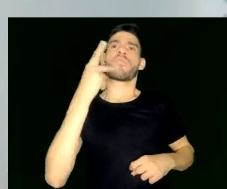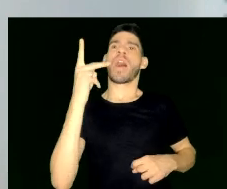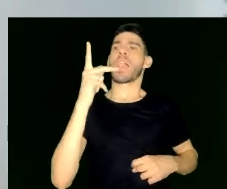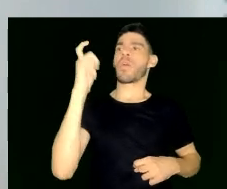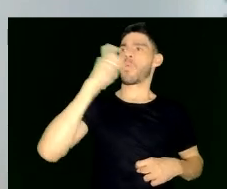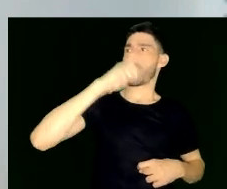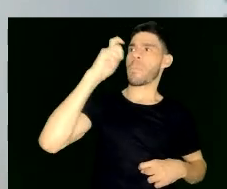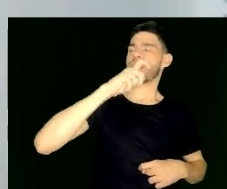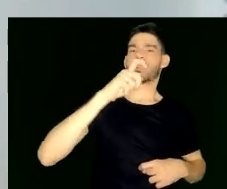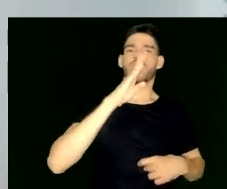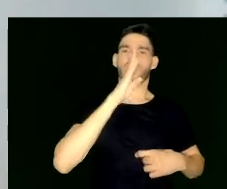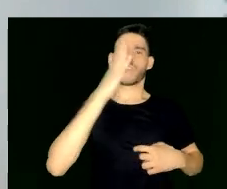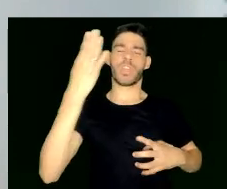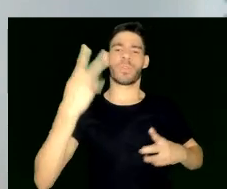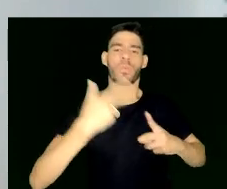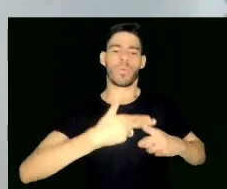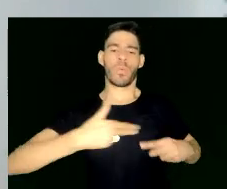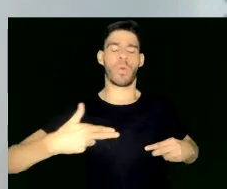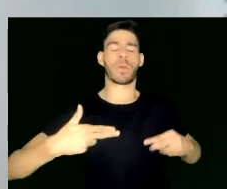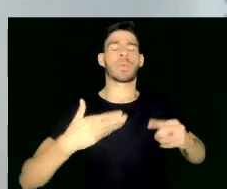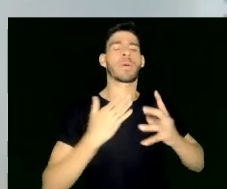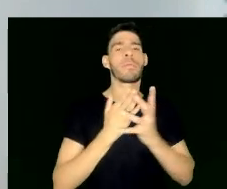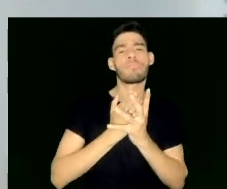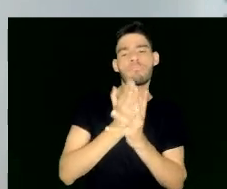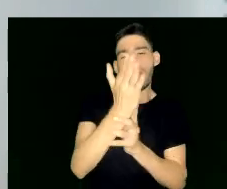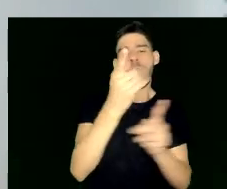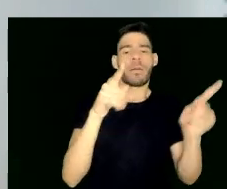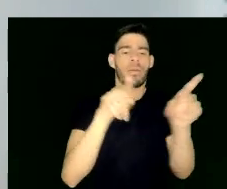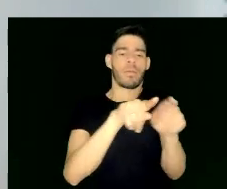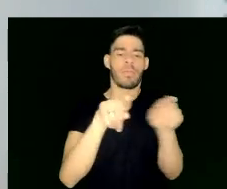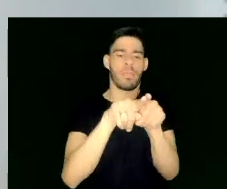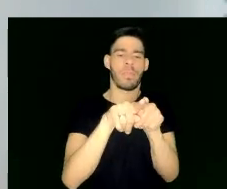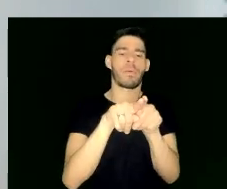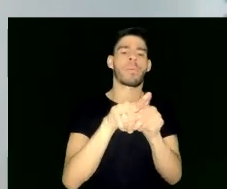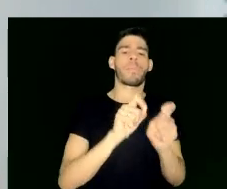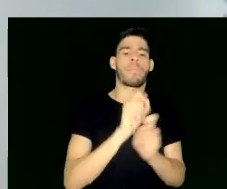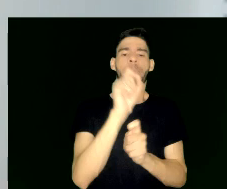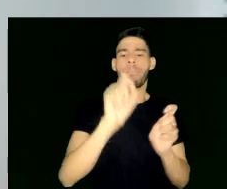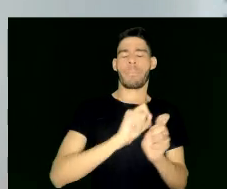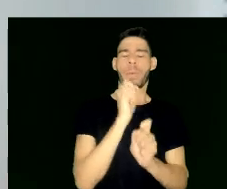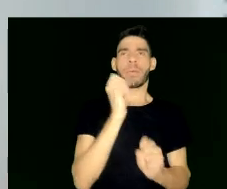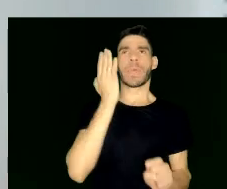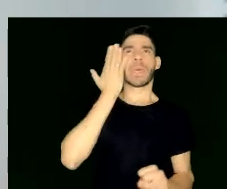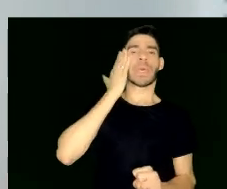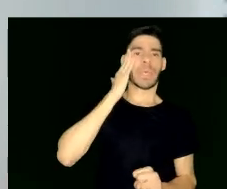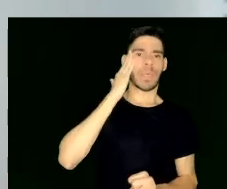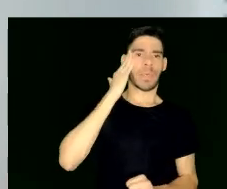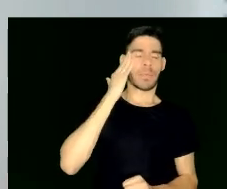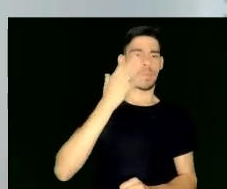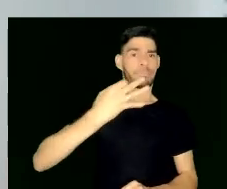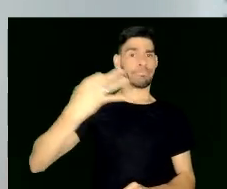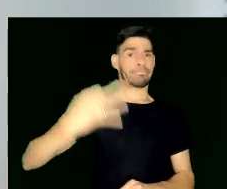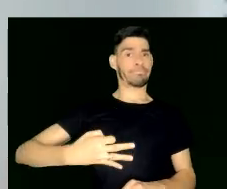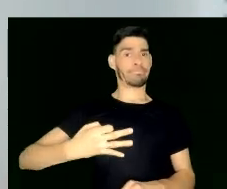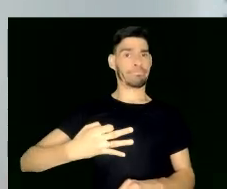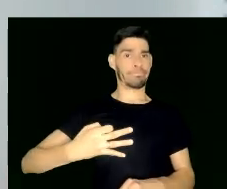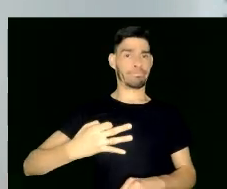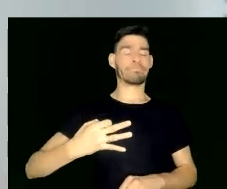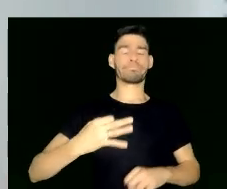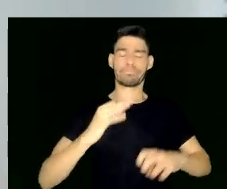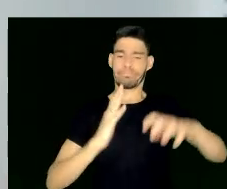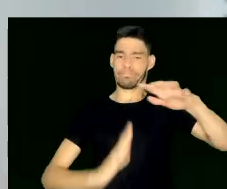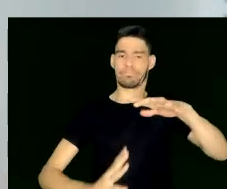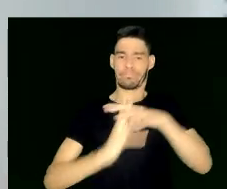campanhas difamatórias ou destrutivas. Um rigor também na compreensão e